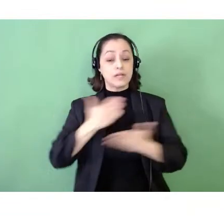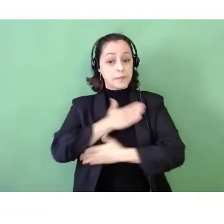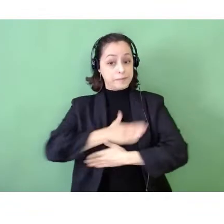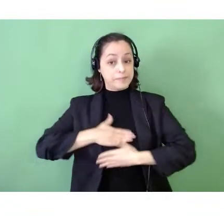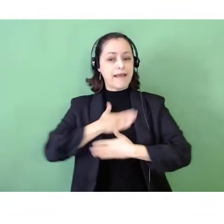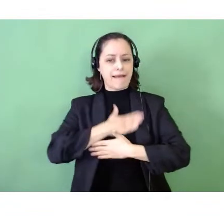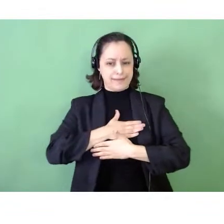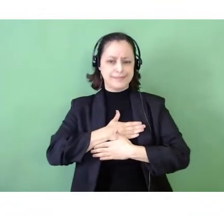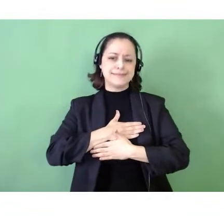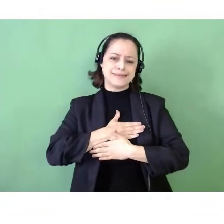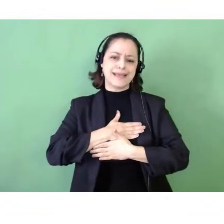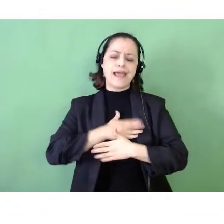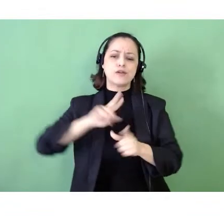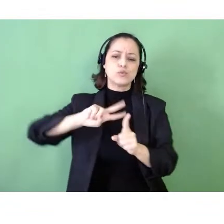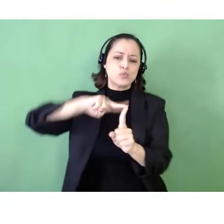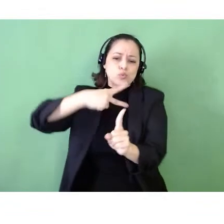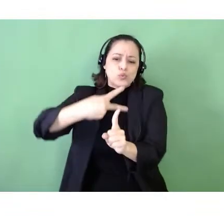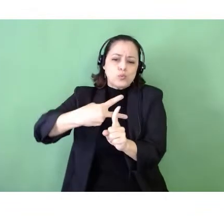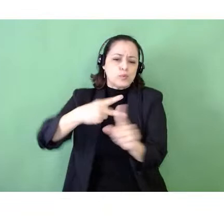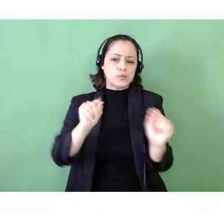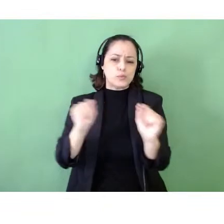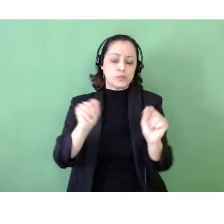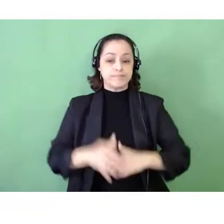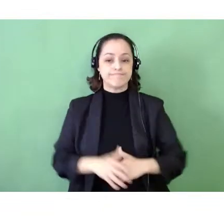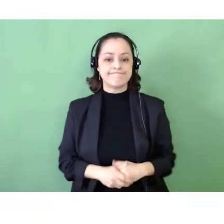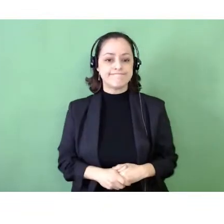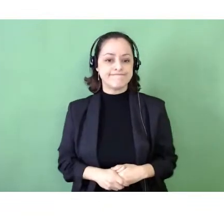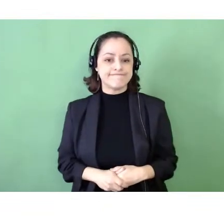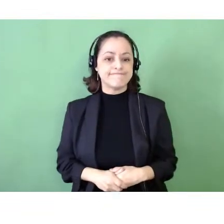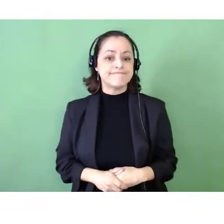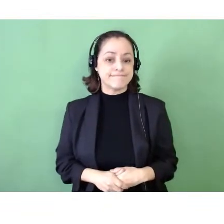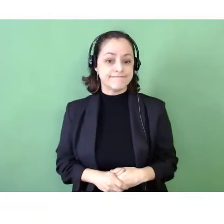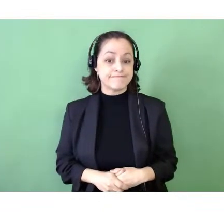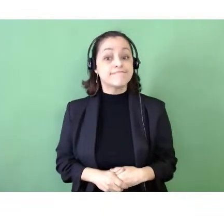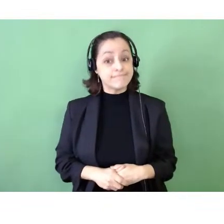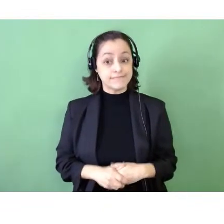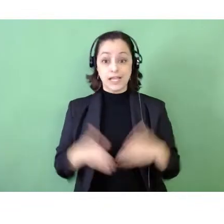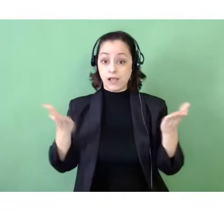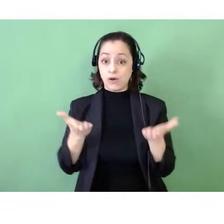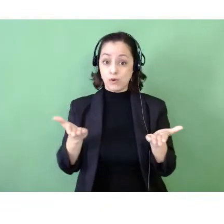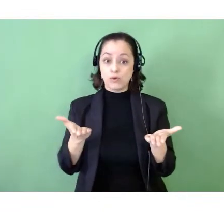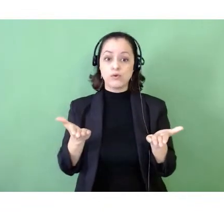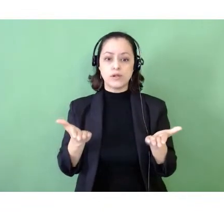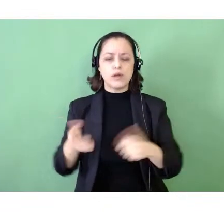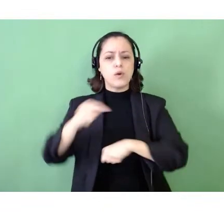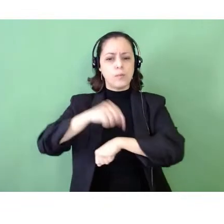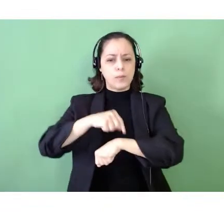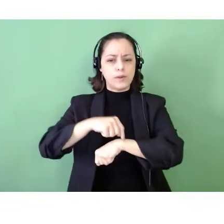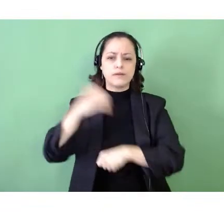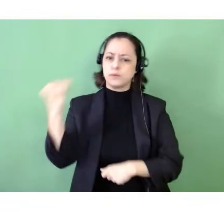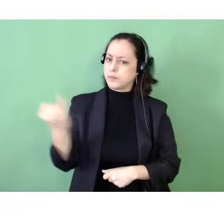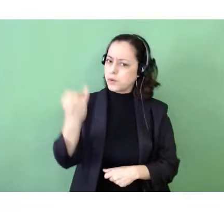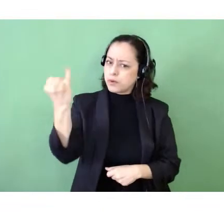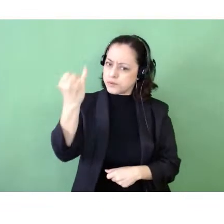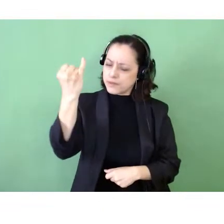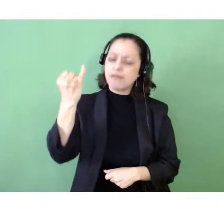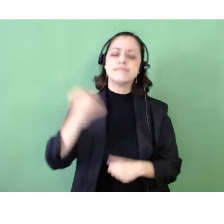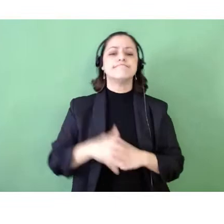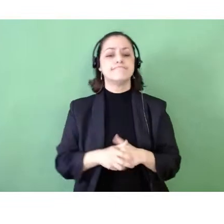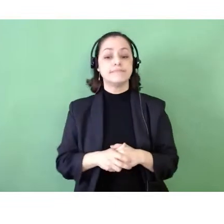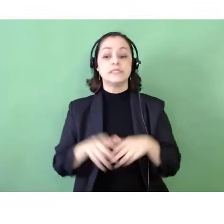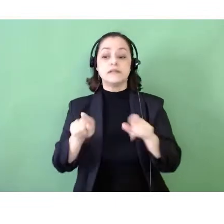duplo, não é? Além da ocasião em si muito importante,